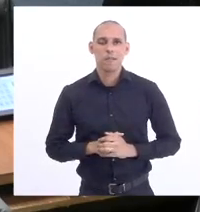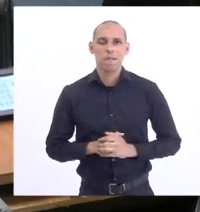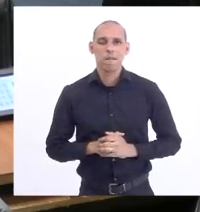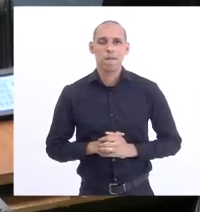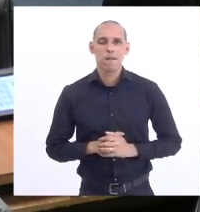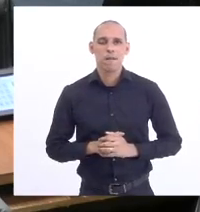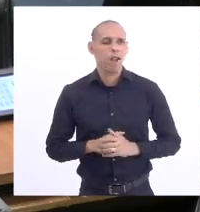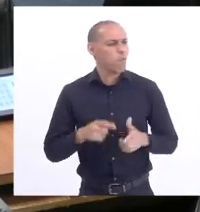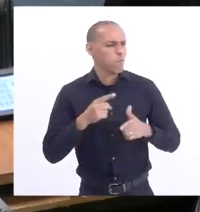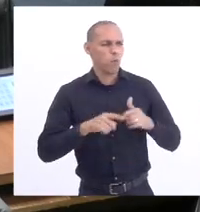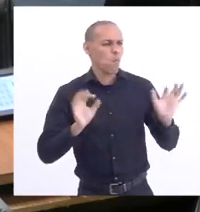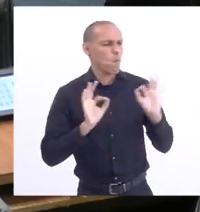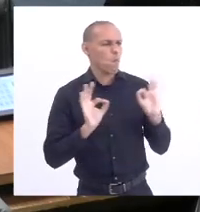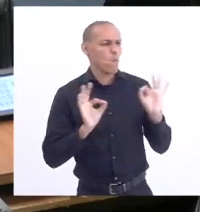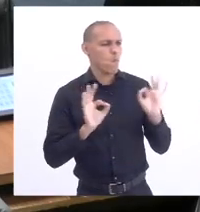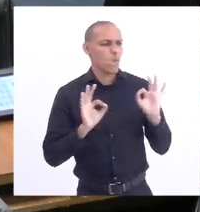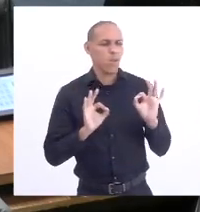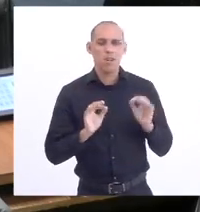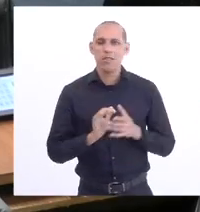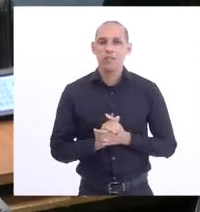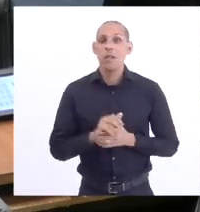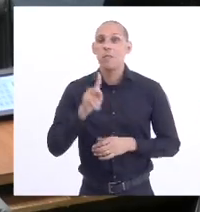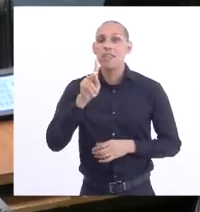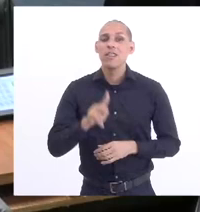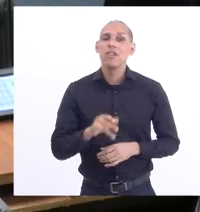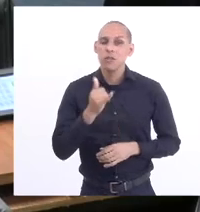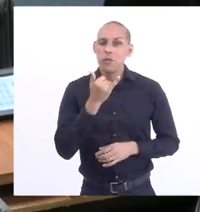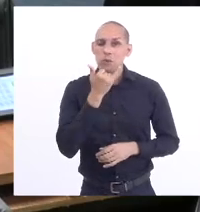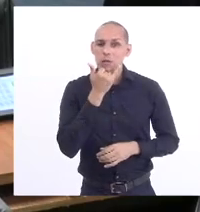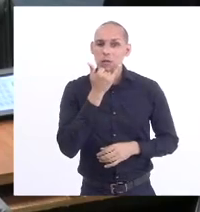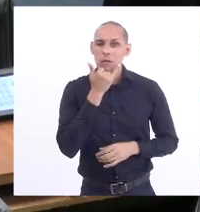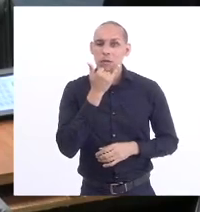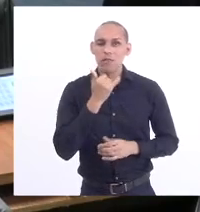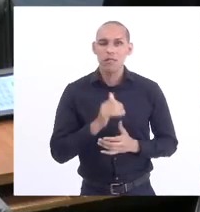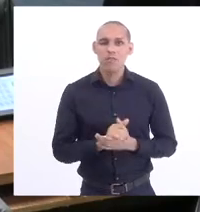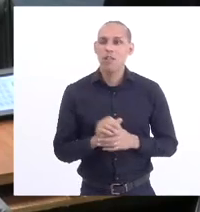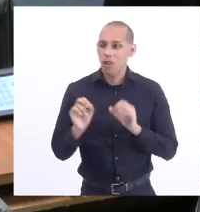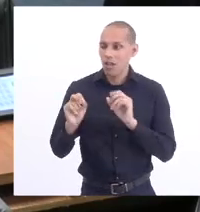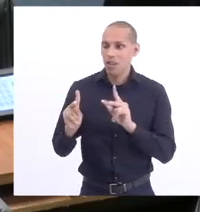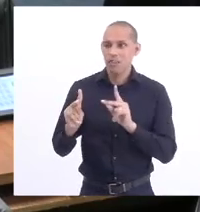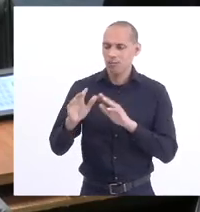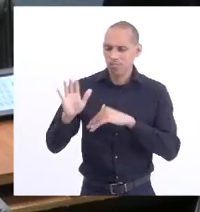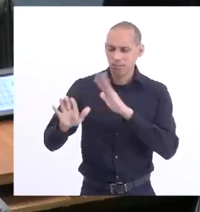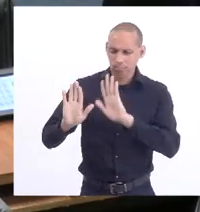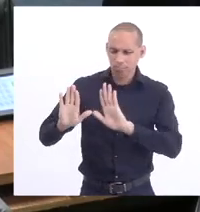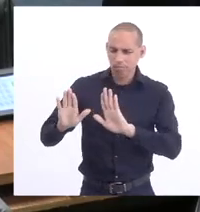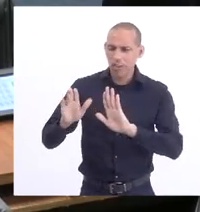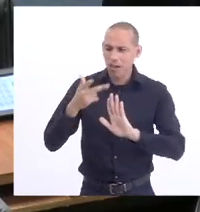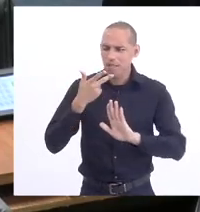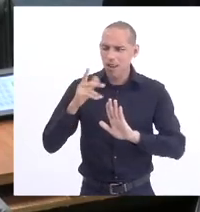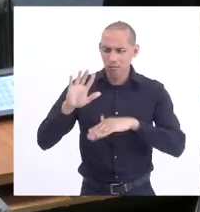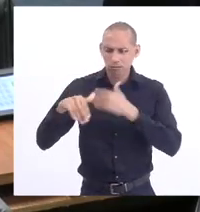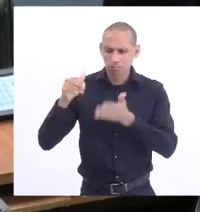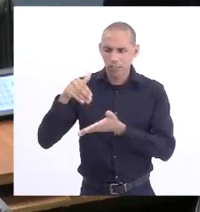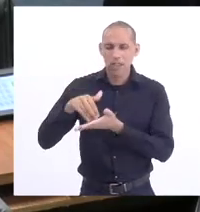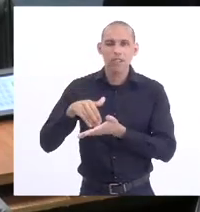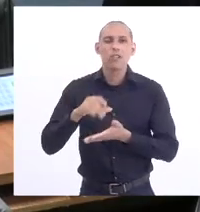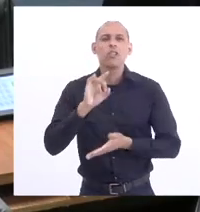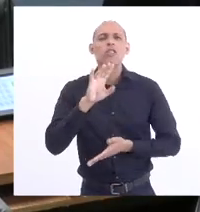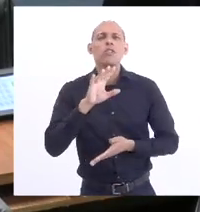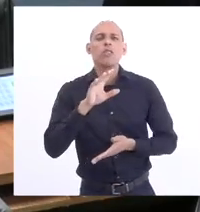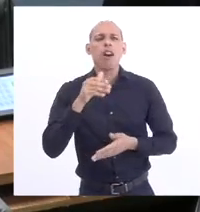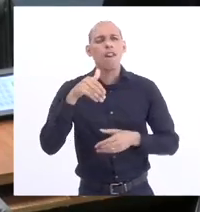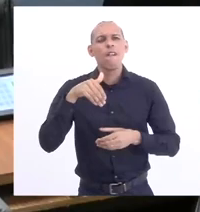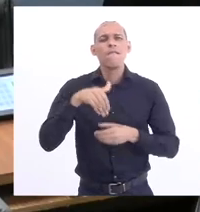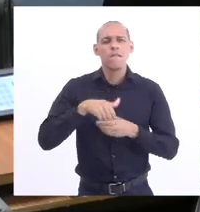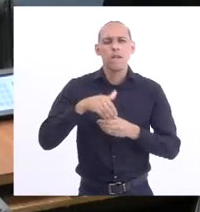Sem problema nenhum, deputado. Okay. Presidente, eu quero me desculpar. Tá ok, falamos já. Ao final eu concedo. Eu quero corrigir só um voto que eu dei